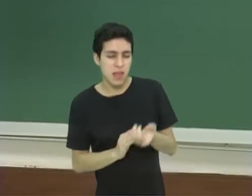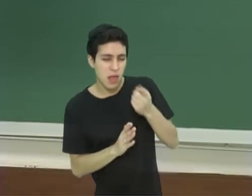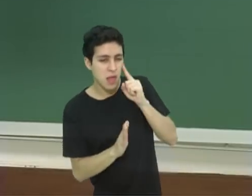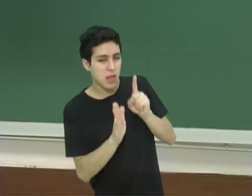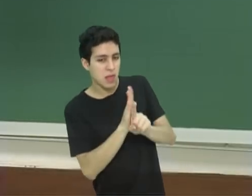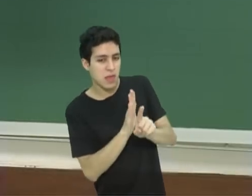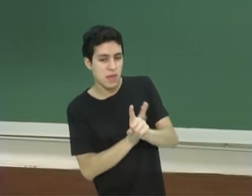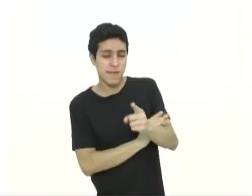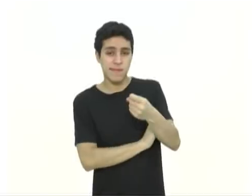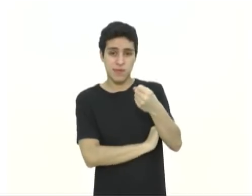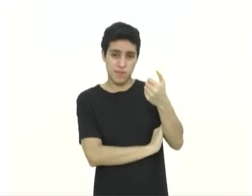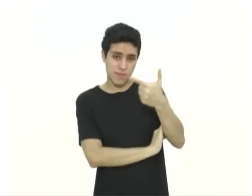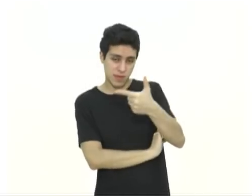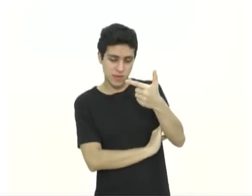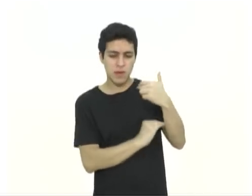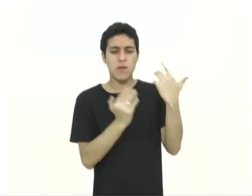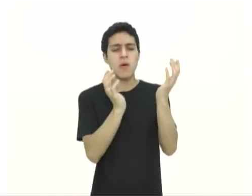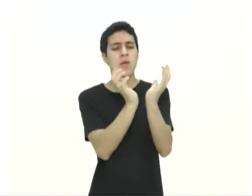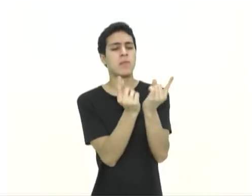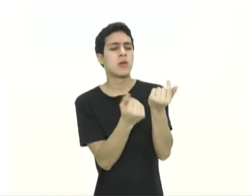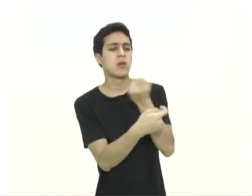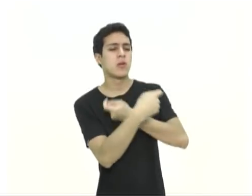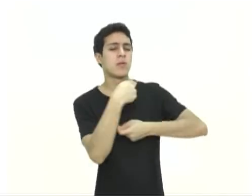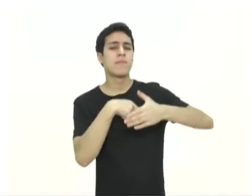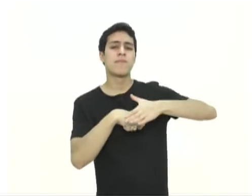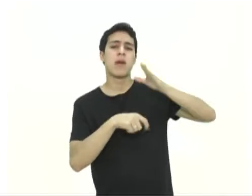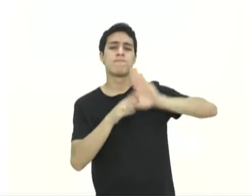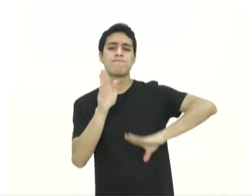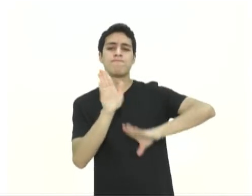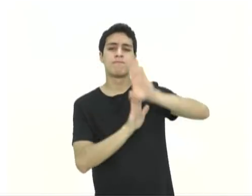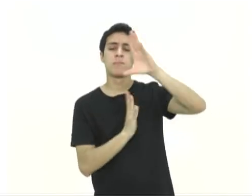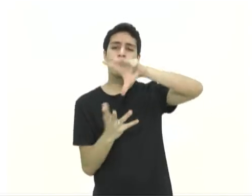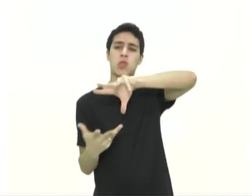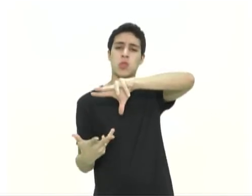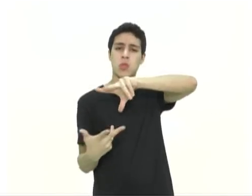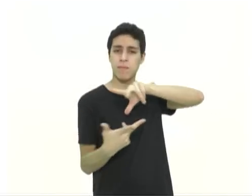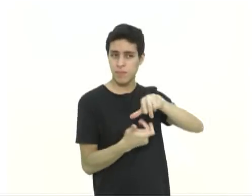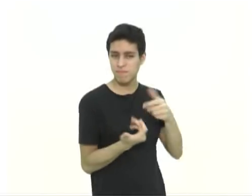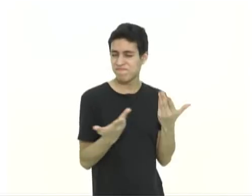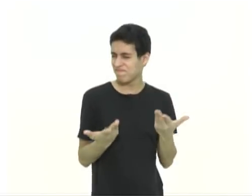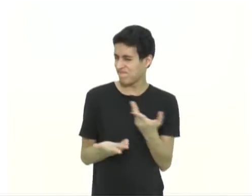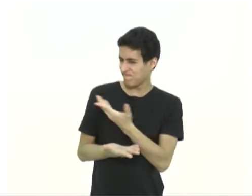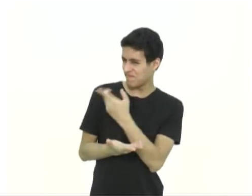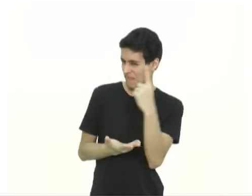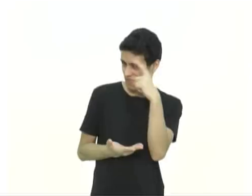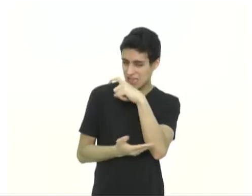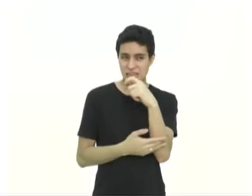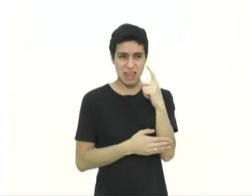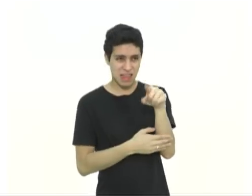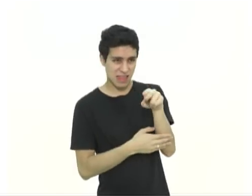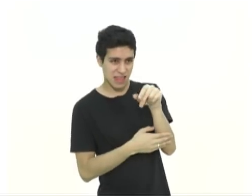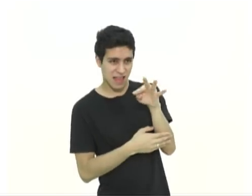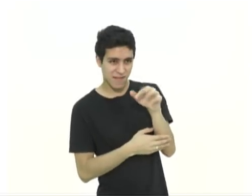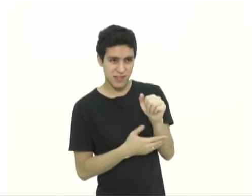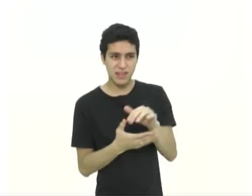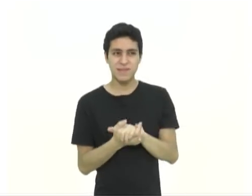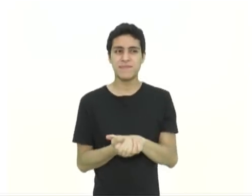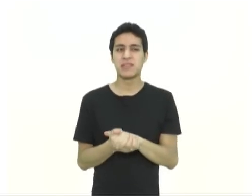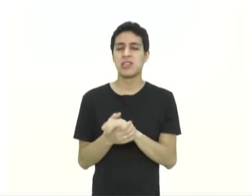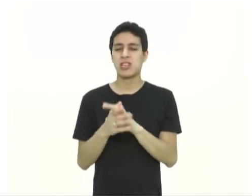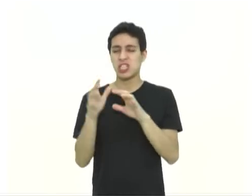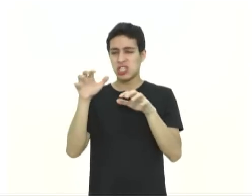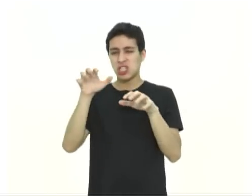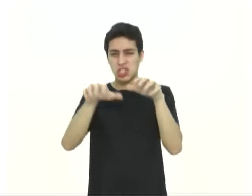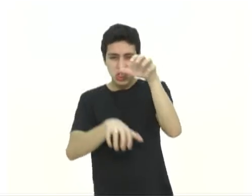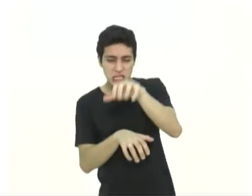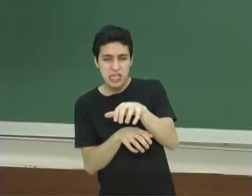número 2 aí. Qual é o bloco econômico mais desenvolvido do planeta? Pô, isso é difícil, hein? Será que é o NAFTA? Os tigres asiáticos?